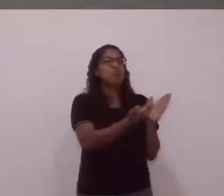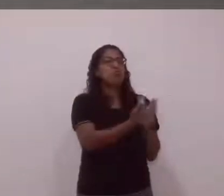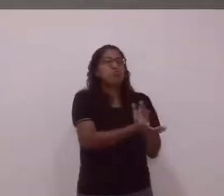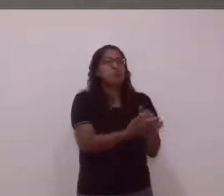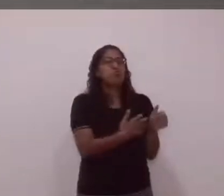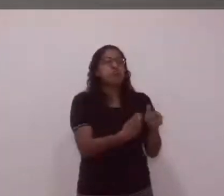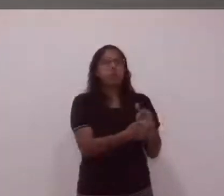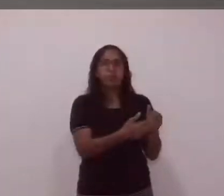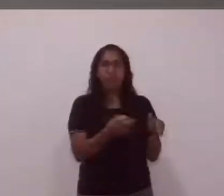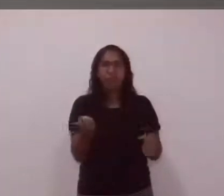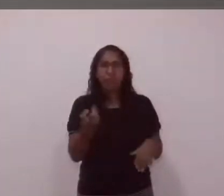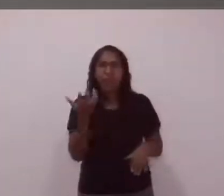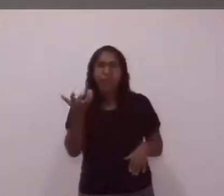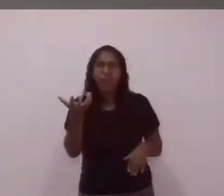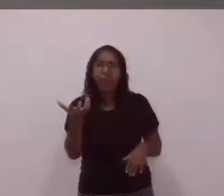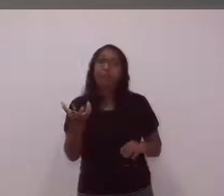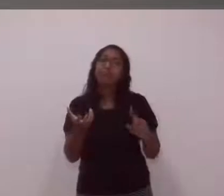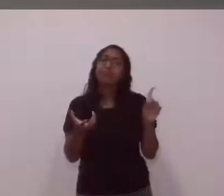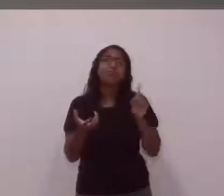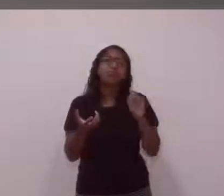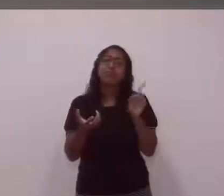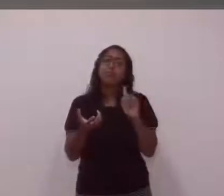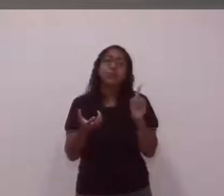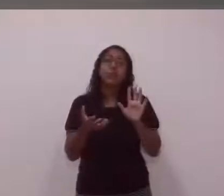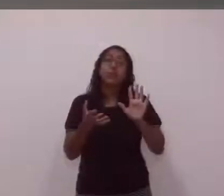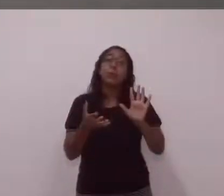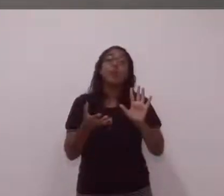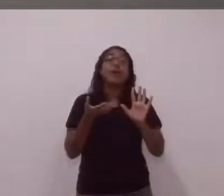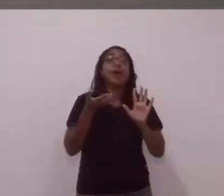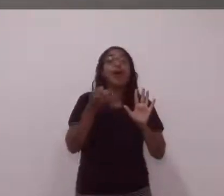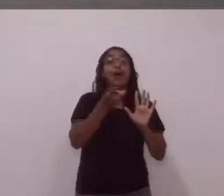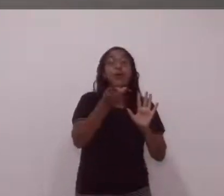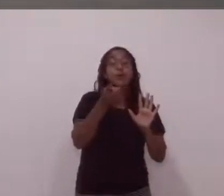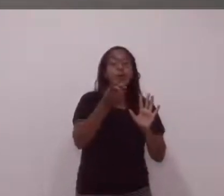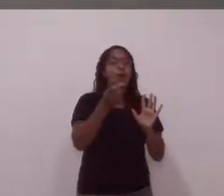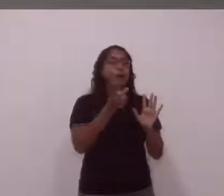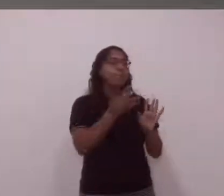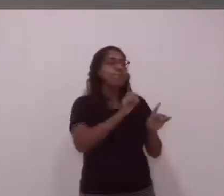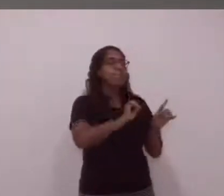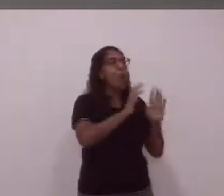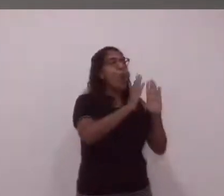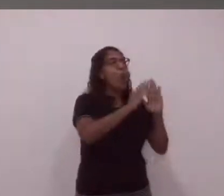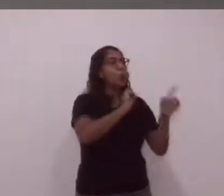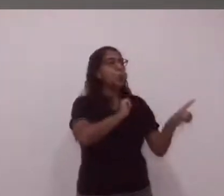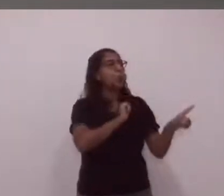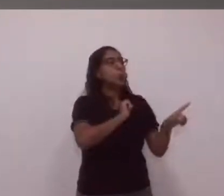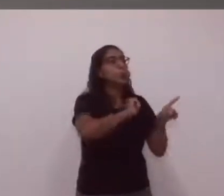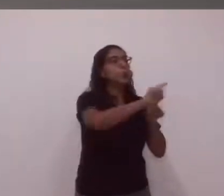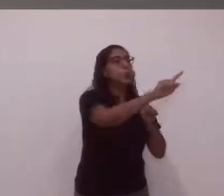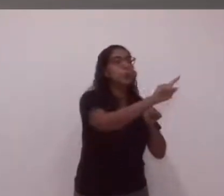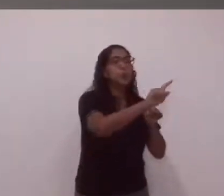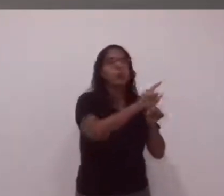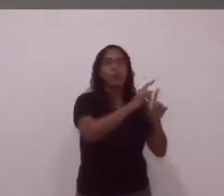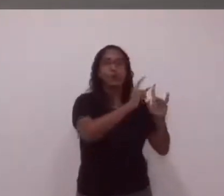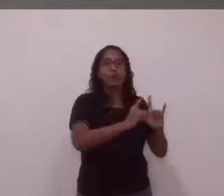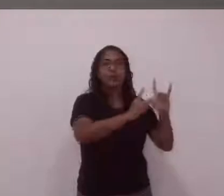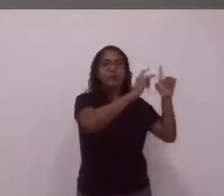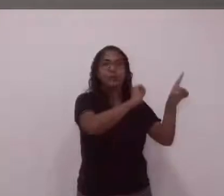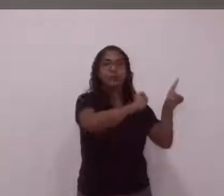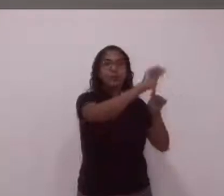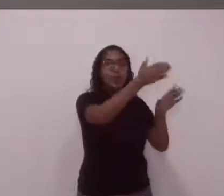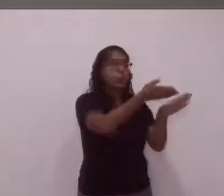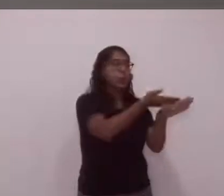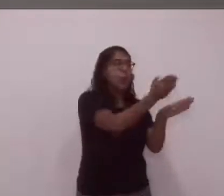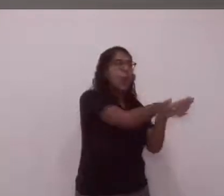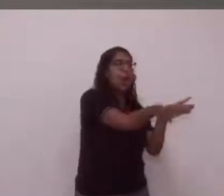dinheiro fora mas foi para beneficiar a população a saída do prédio que fica ali do lado do cemitério